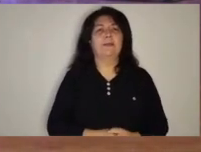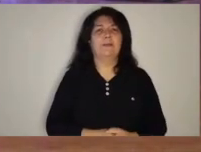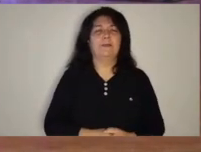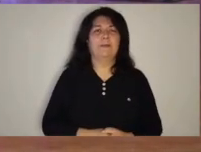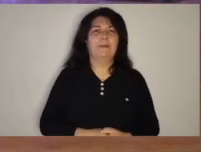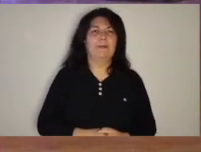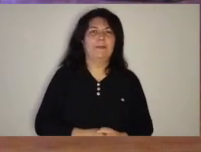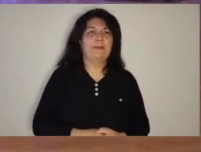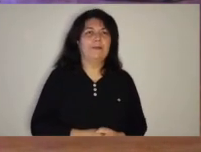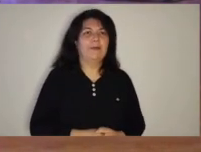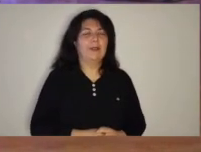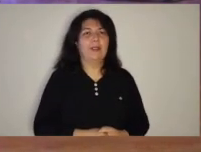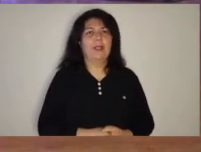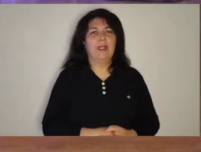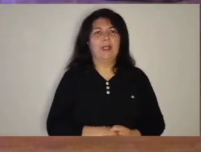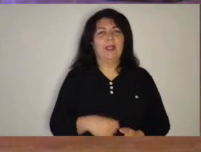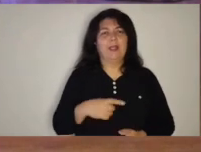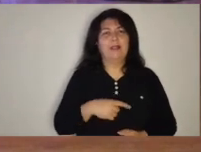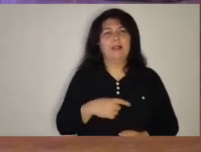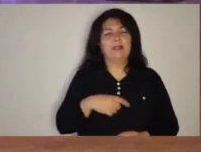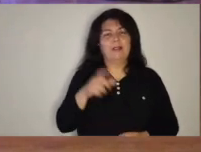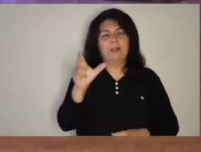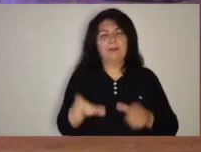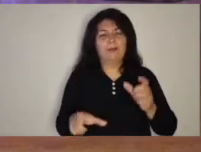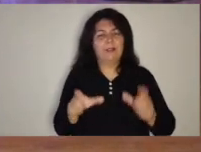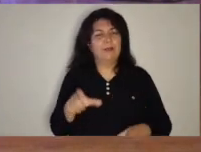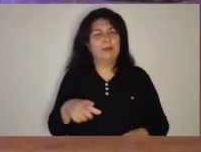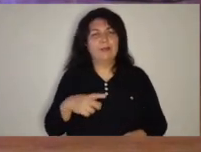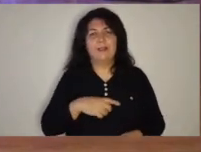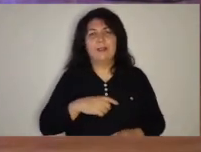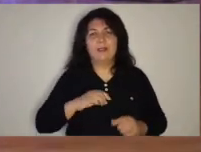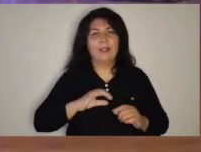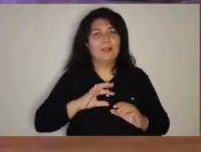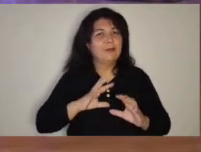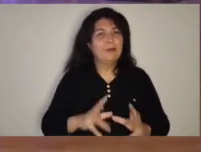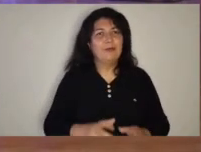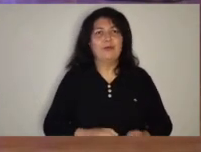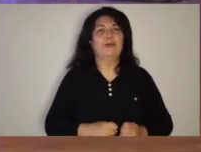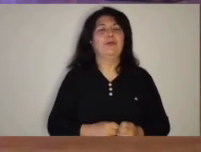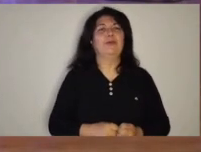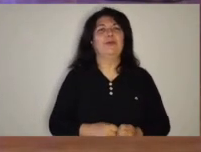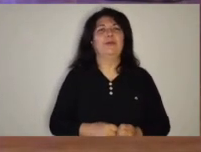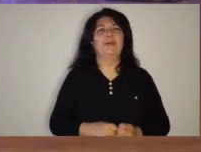não têm com quem compartilhar. Isso é muito triste.